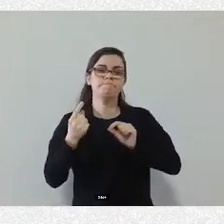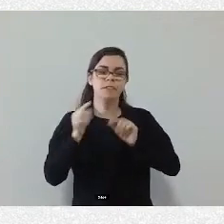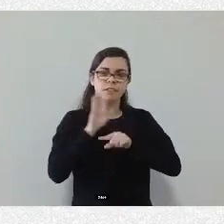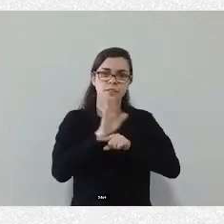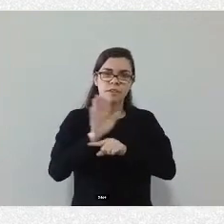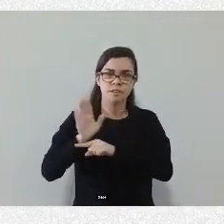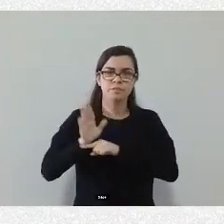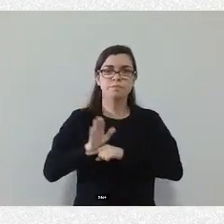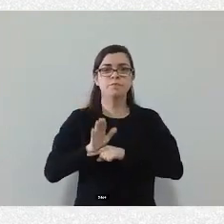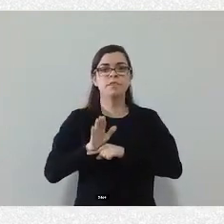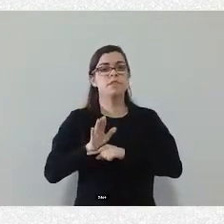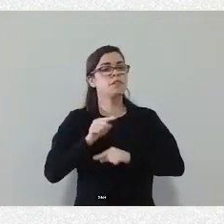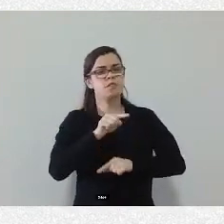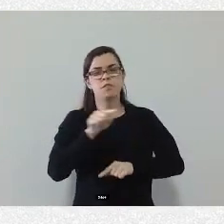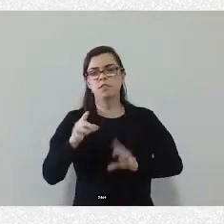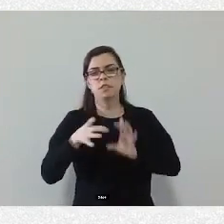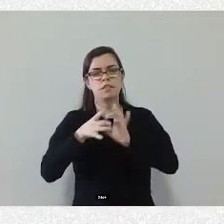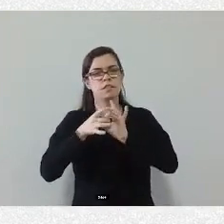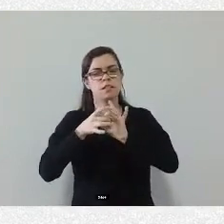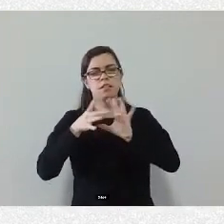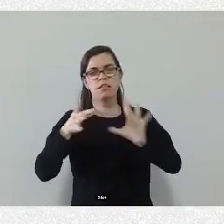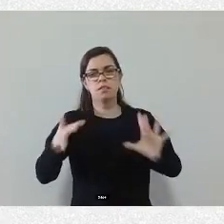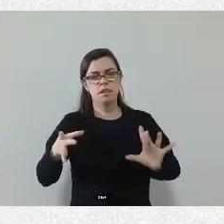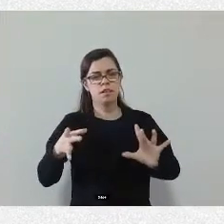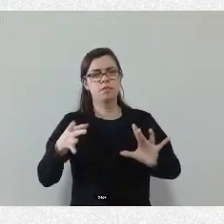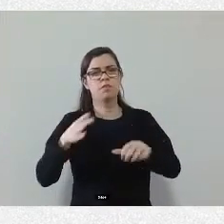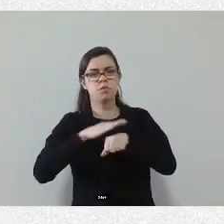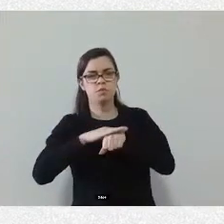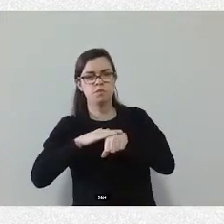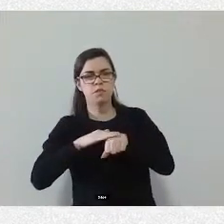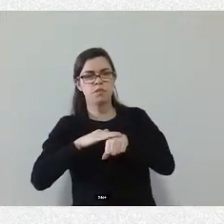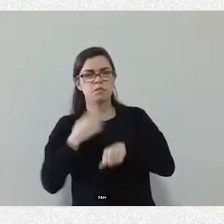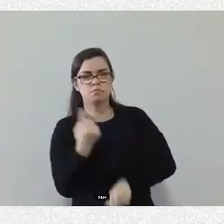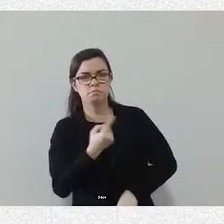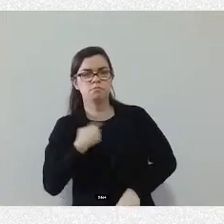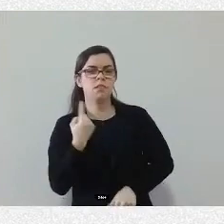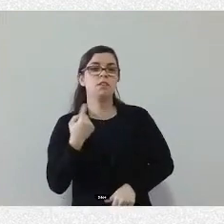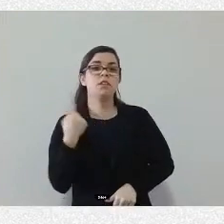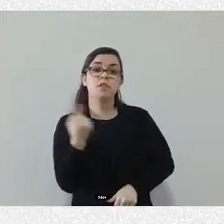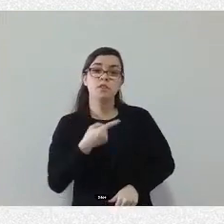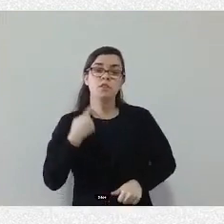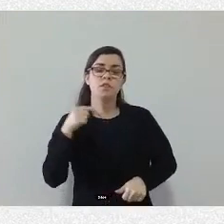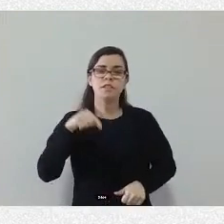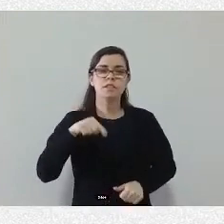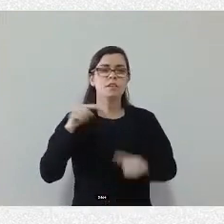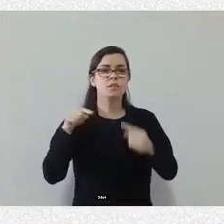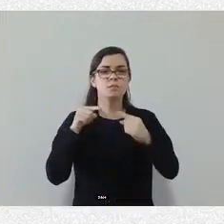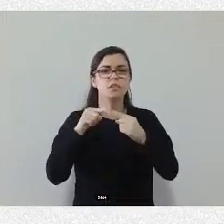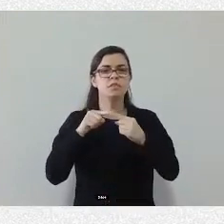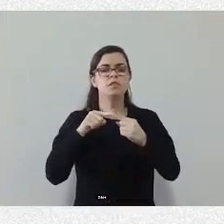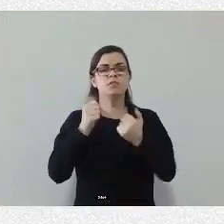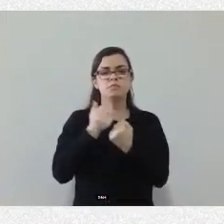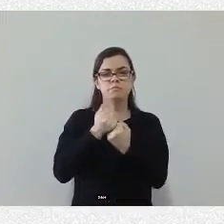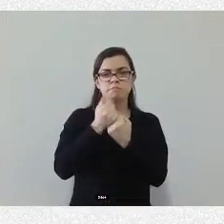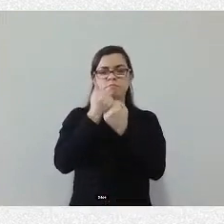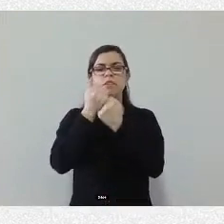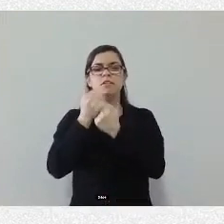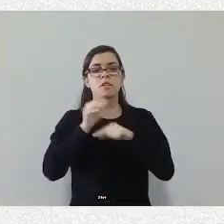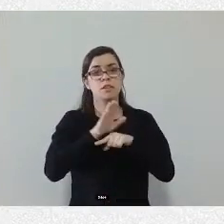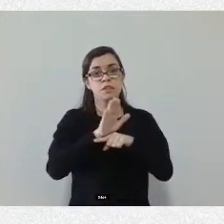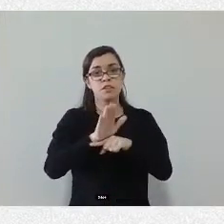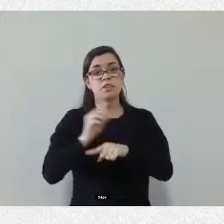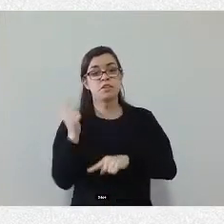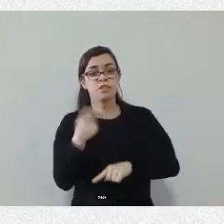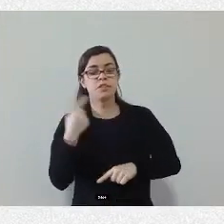disposição de vocês, estamos aqui para colaborar. Foi uma honra caminhar com vocês até aqui, mas